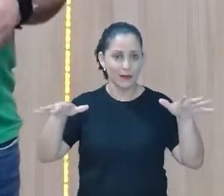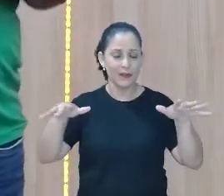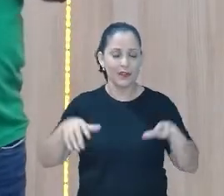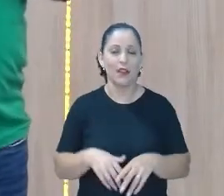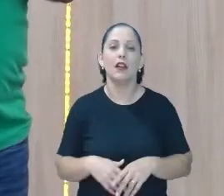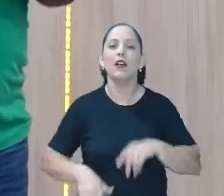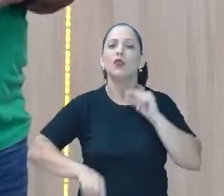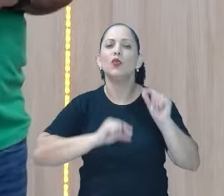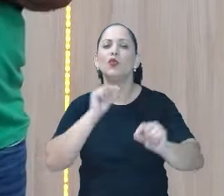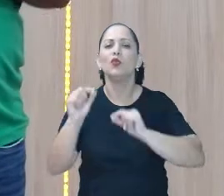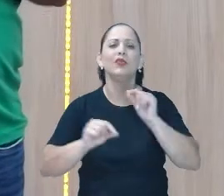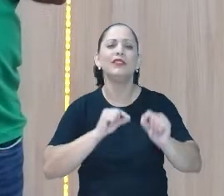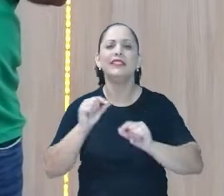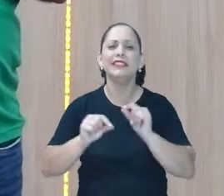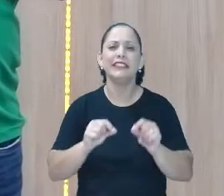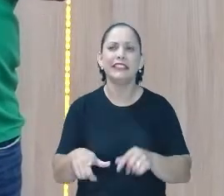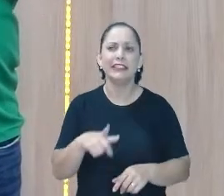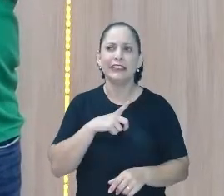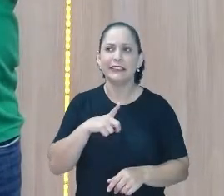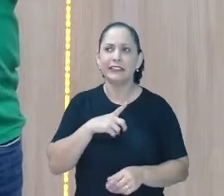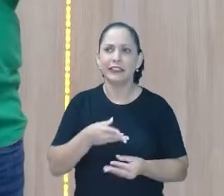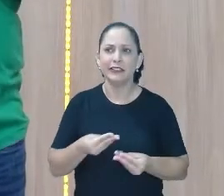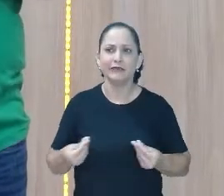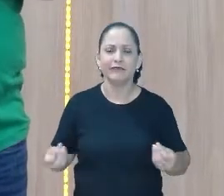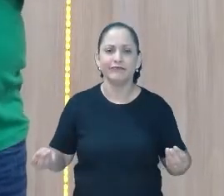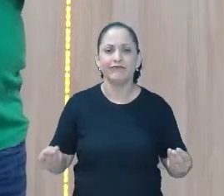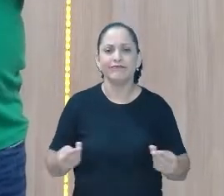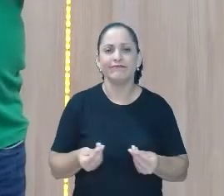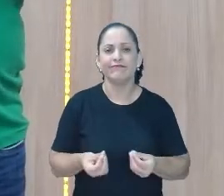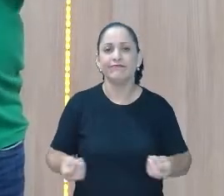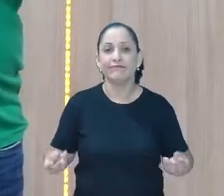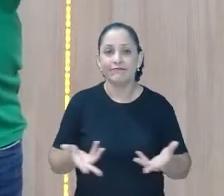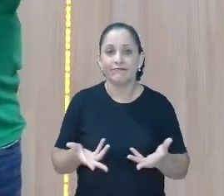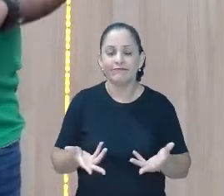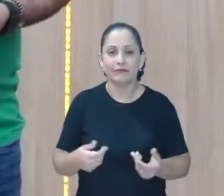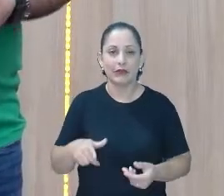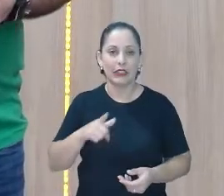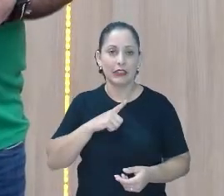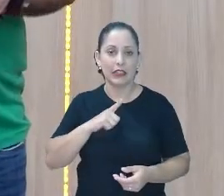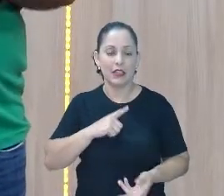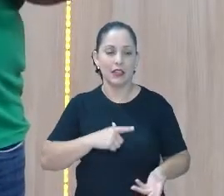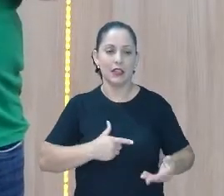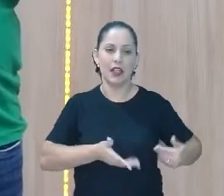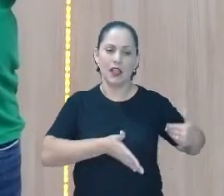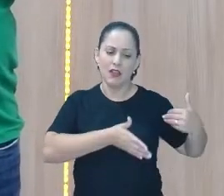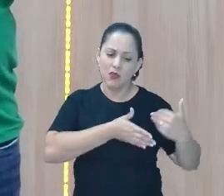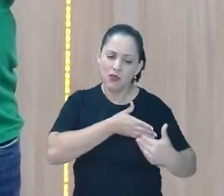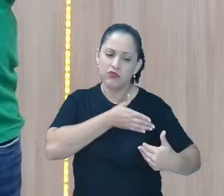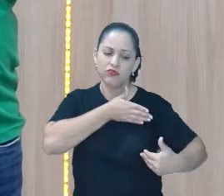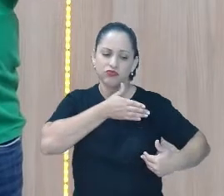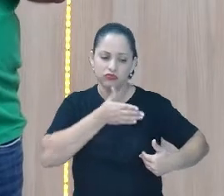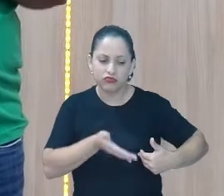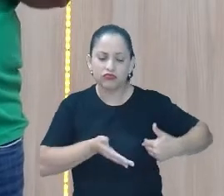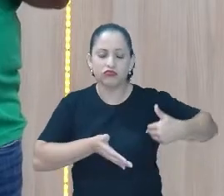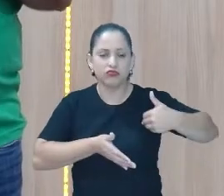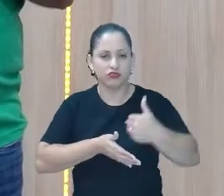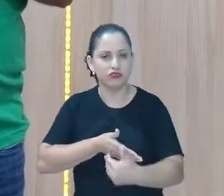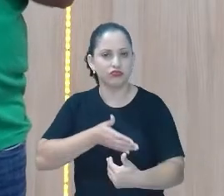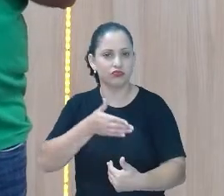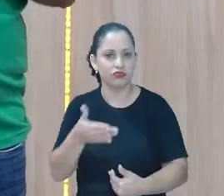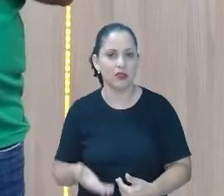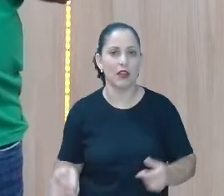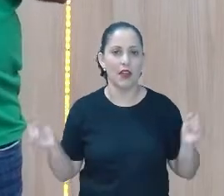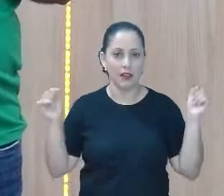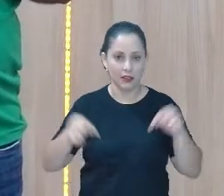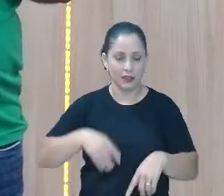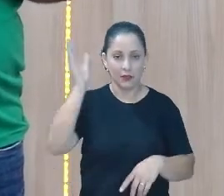que está fazendo com que a gente possa, ainda lentamente aqui no Brasil, né, mas a gente já observa,